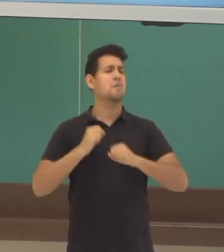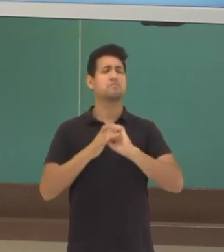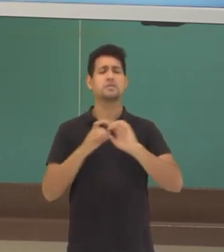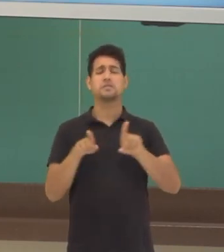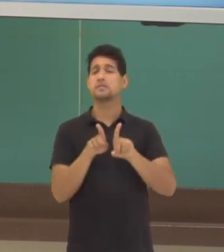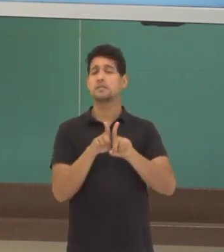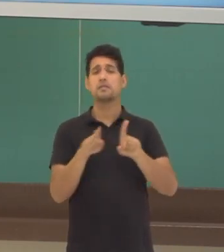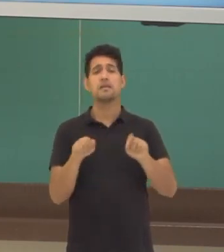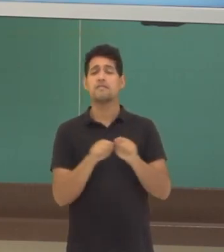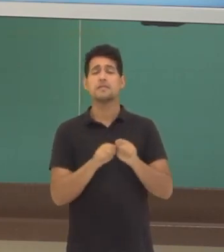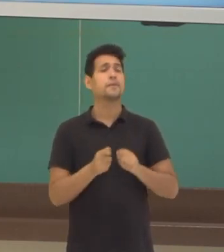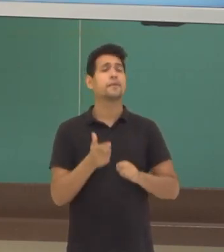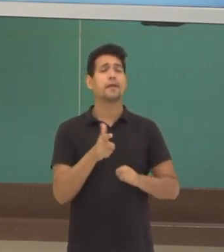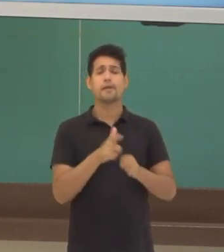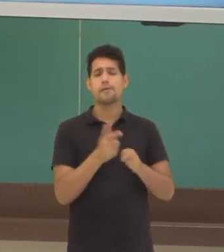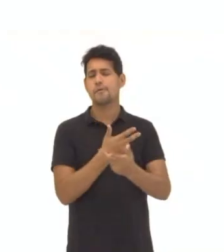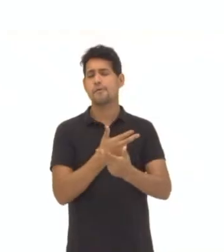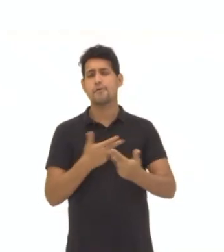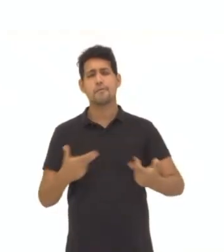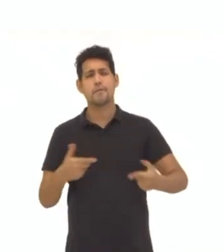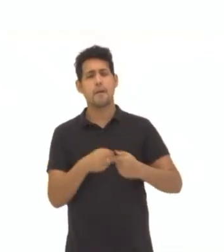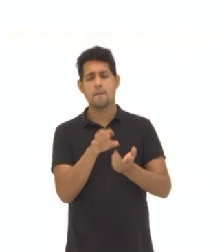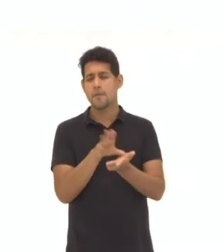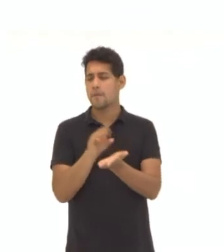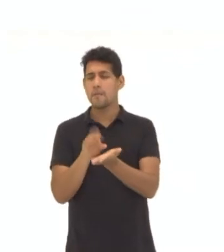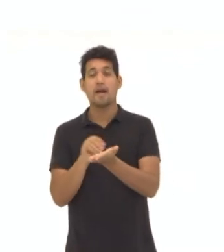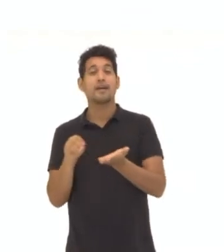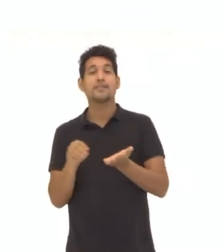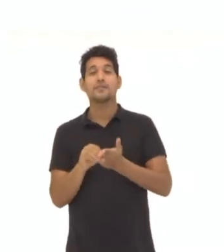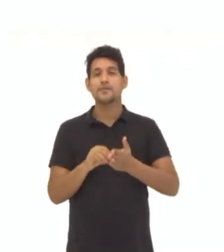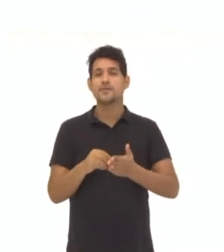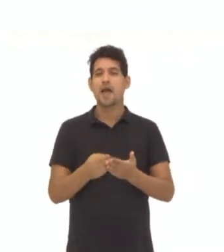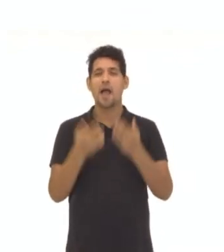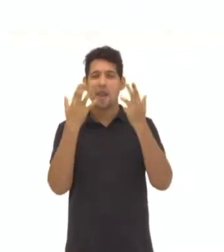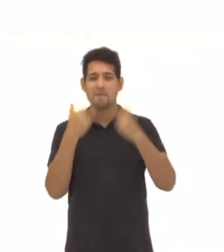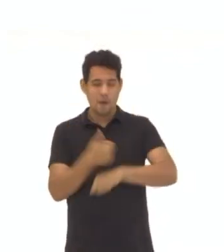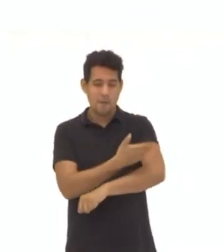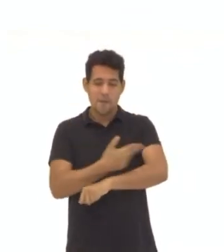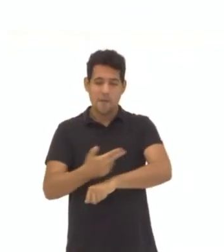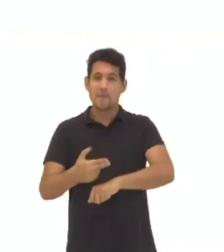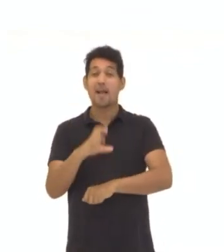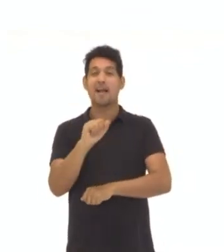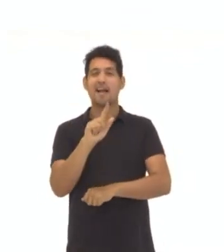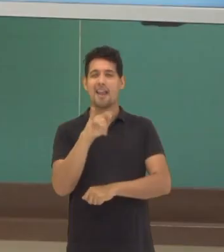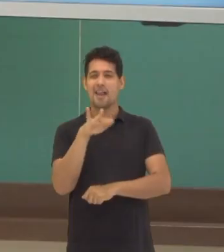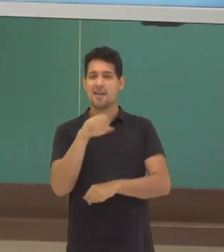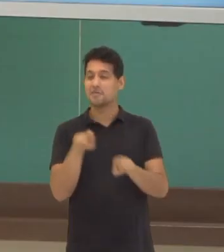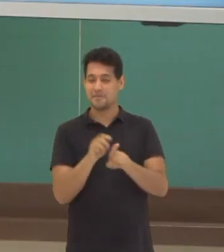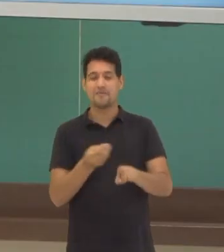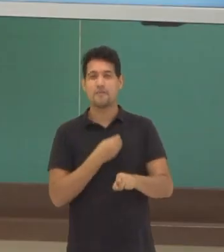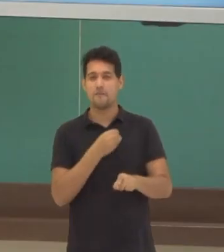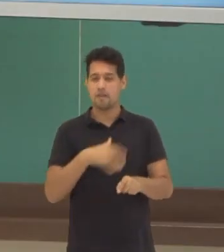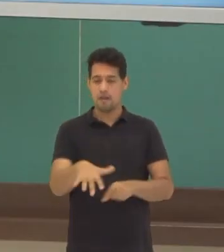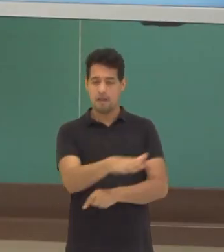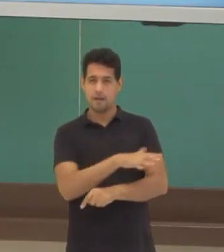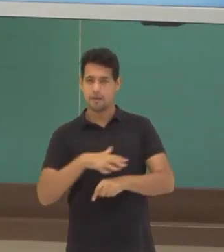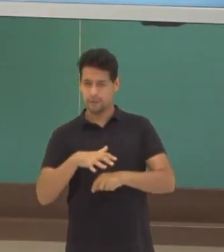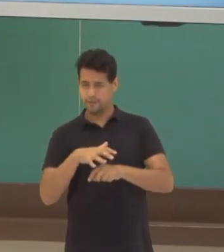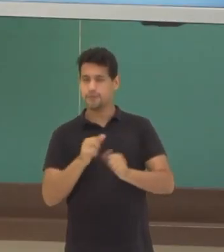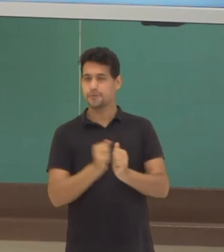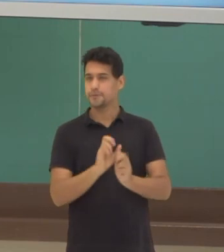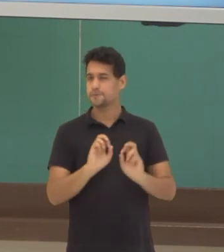ali o porquê, né, em que forma, em que situação aquelas crianças corriam. Você percebeu?